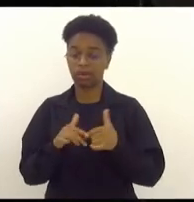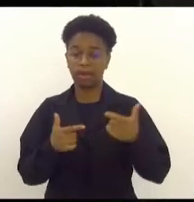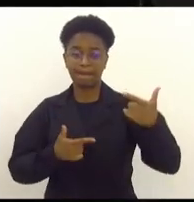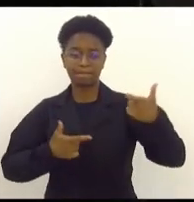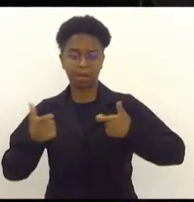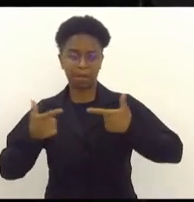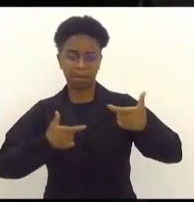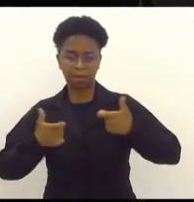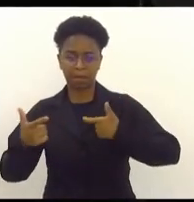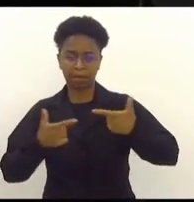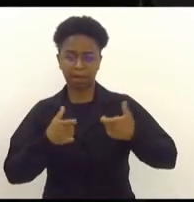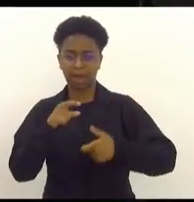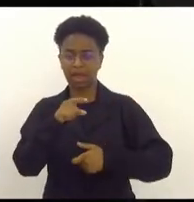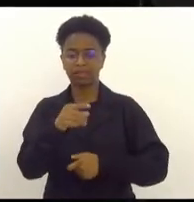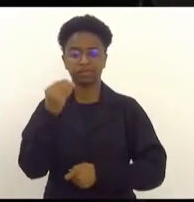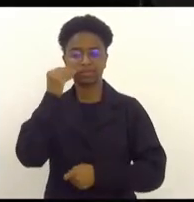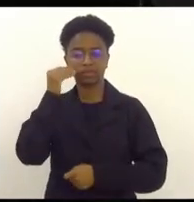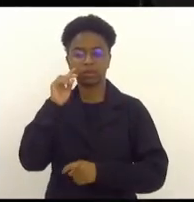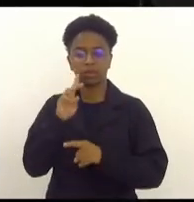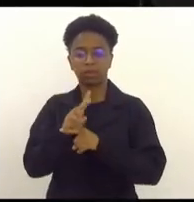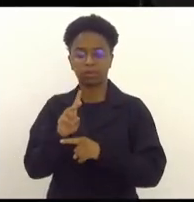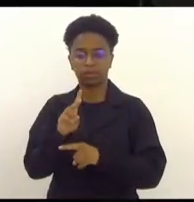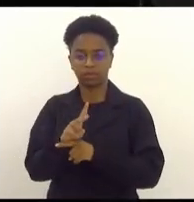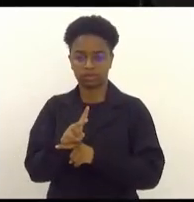ele foi proteger